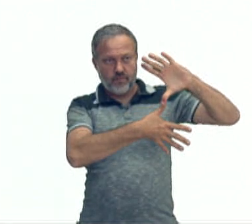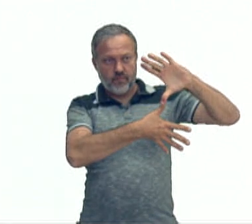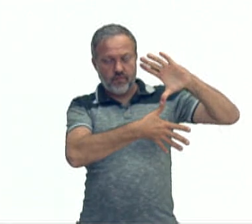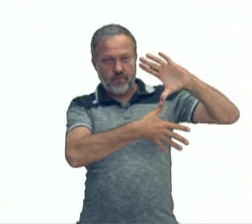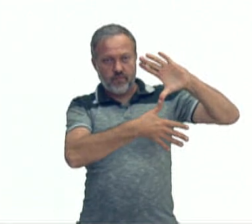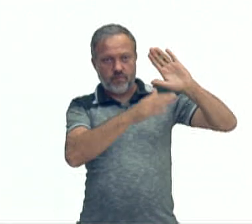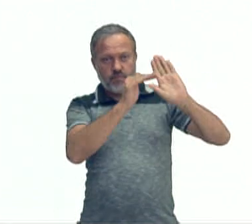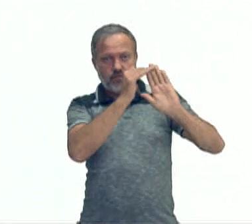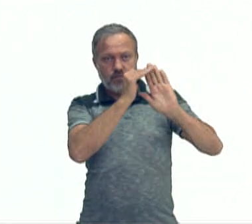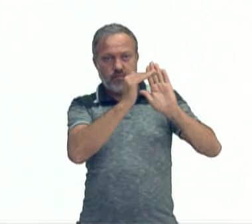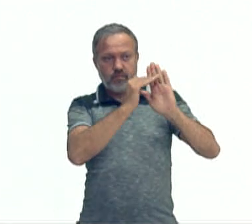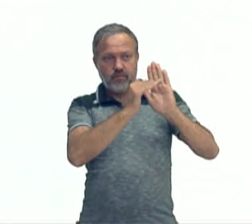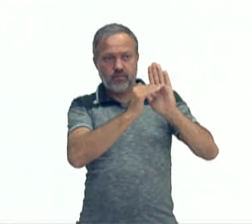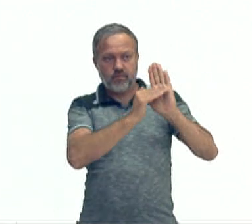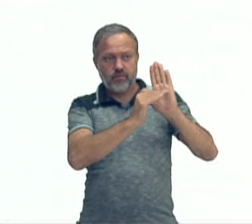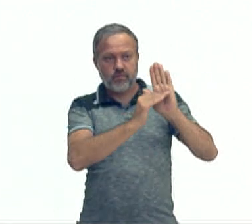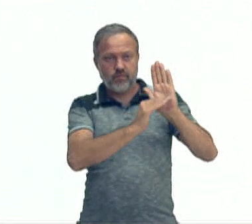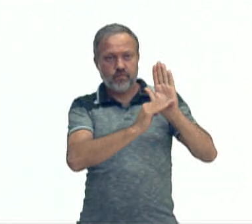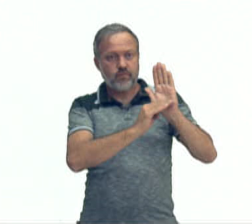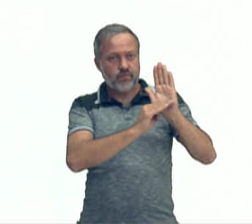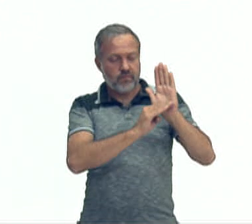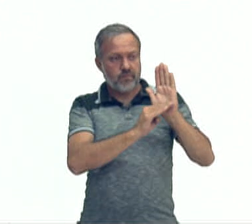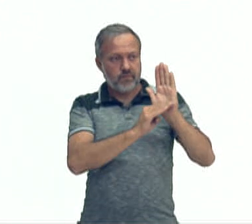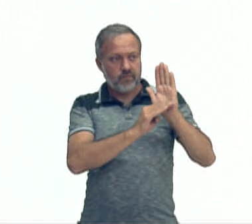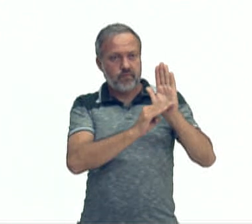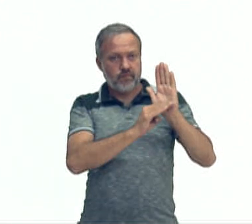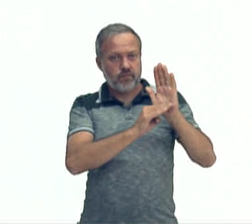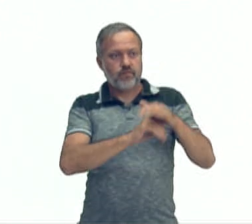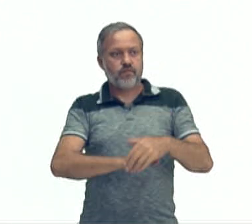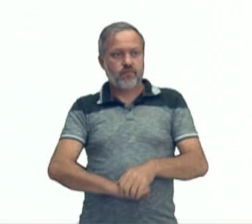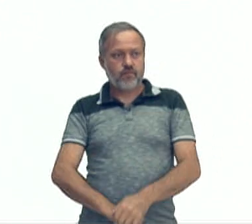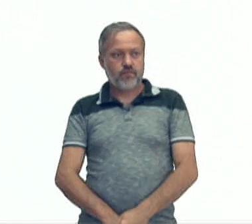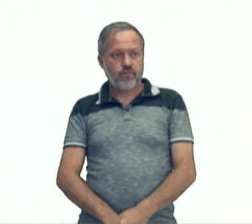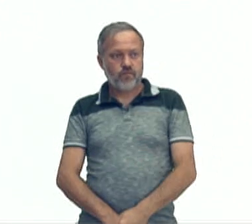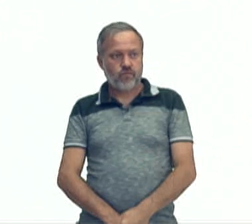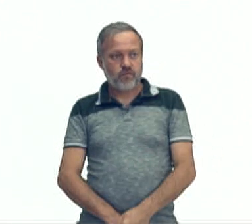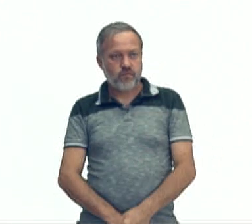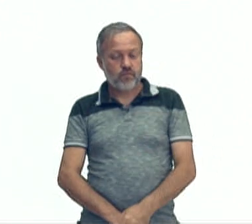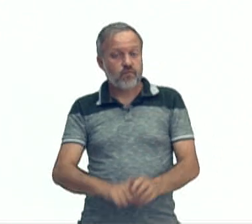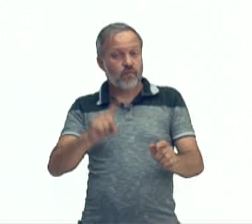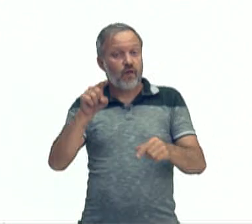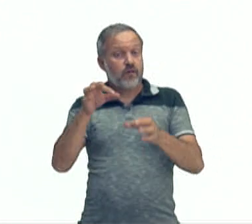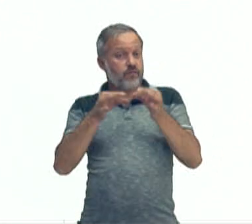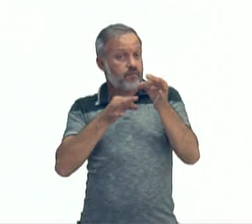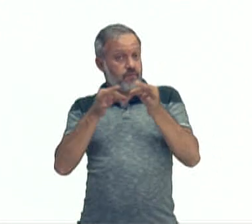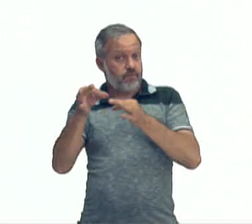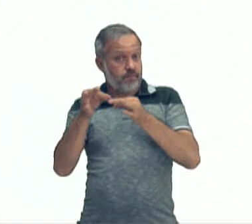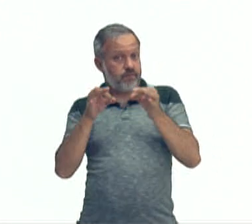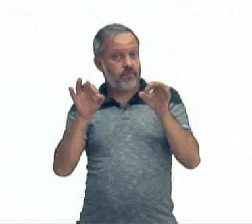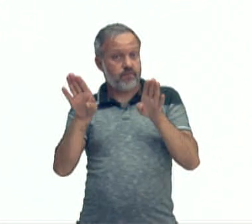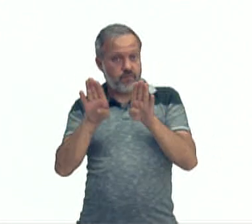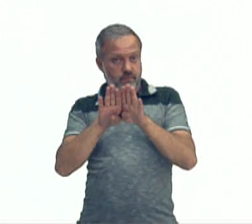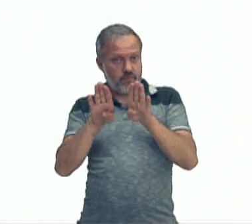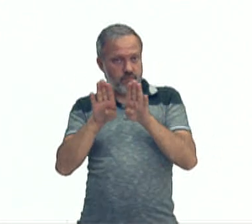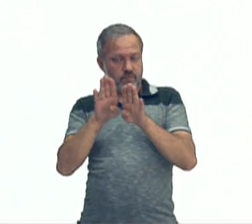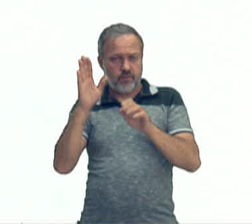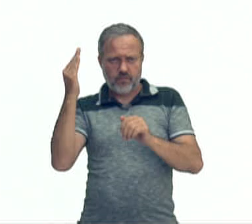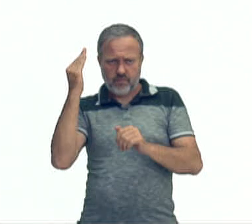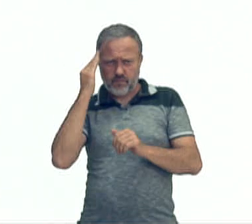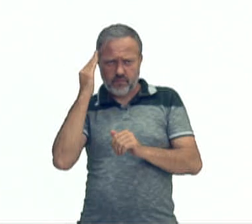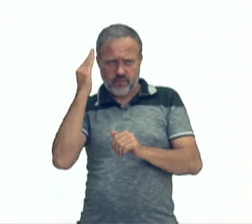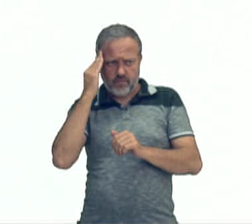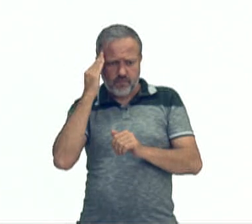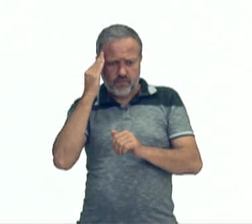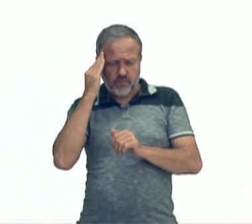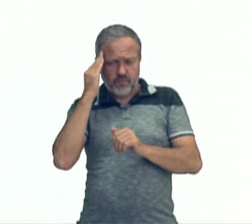alguns critérios, né? Não foi feita de qualquer jeito, né? E essa formação eu posso tanto pensar ela no